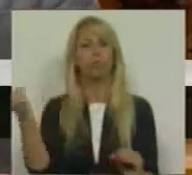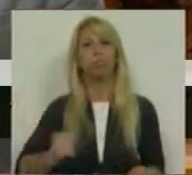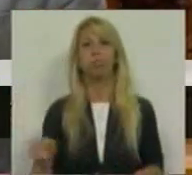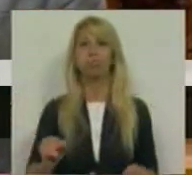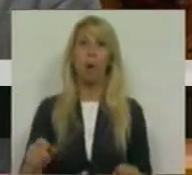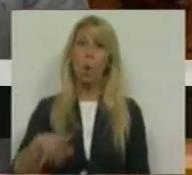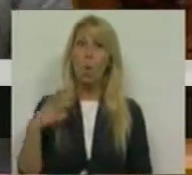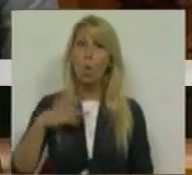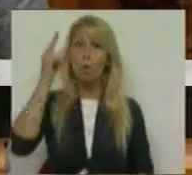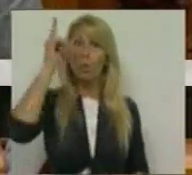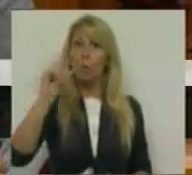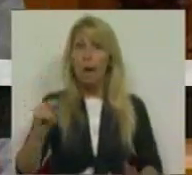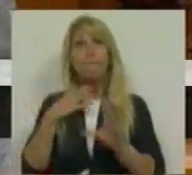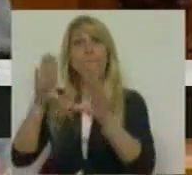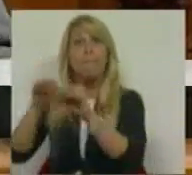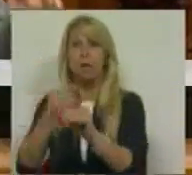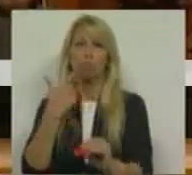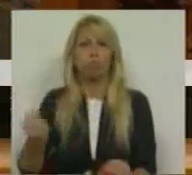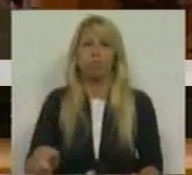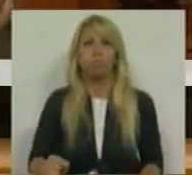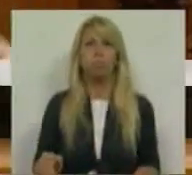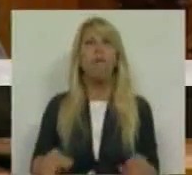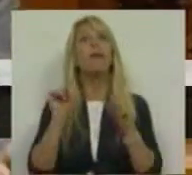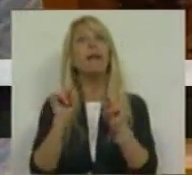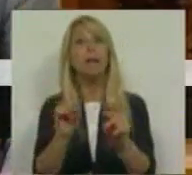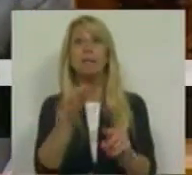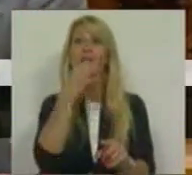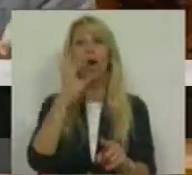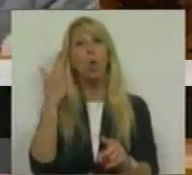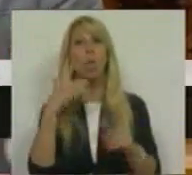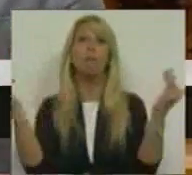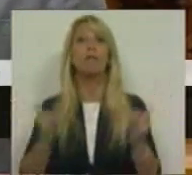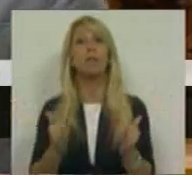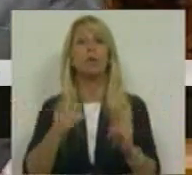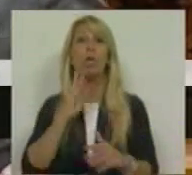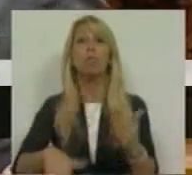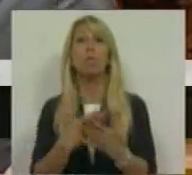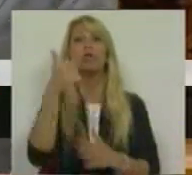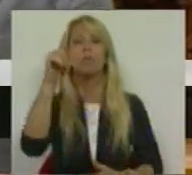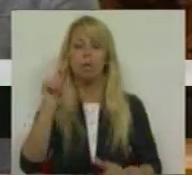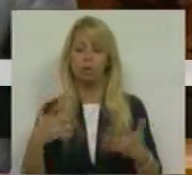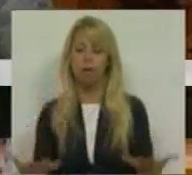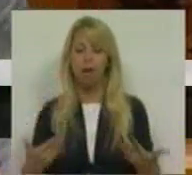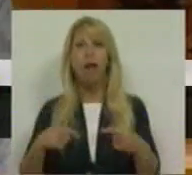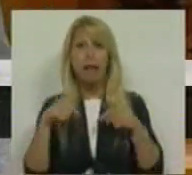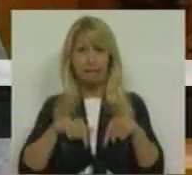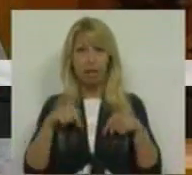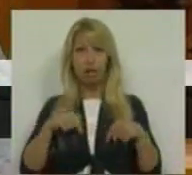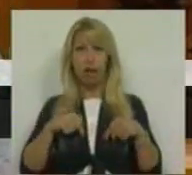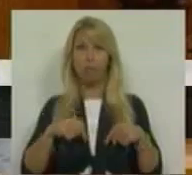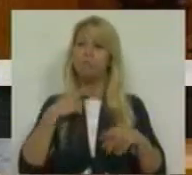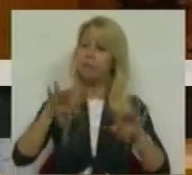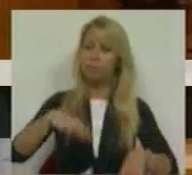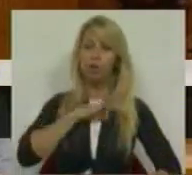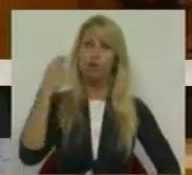grandes fortunas é que não. Era disso que ele estava a falar quando diminuía as propostas do Bloco de Esquerda. Ora, deste lado, e termino, Sr. Presidente, deste lado